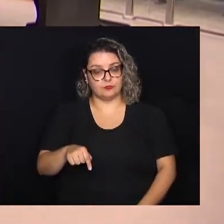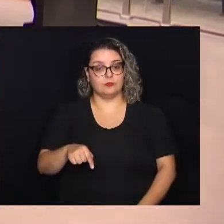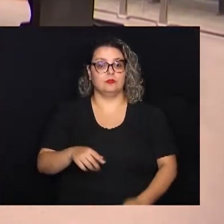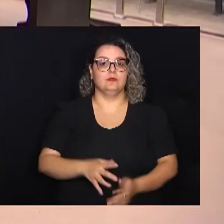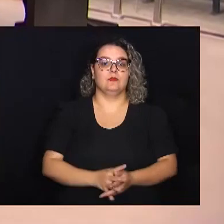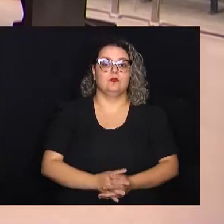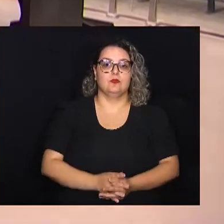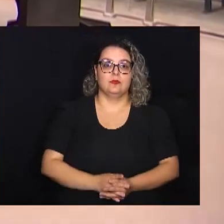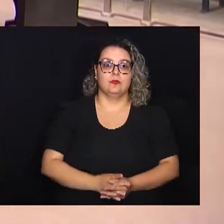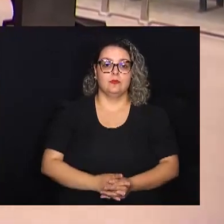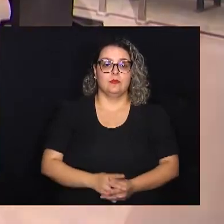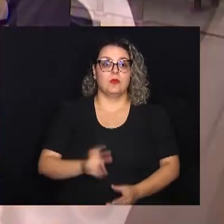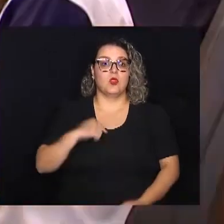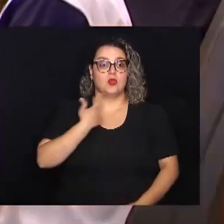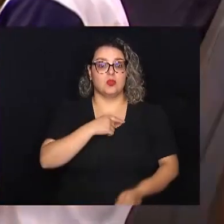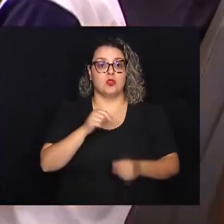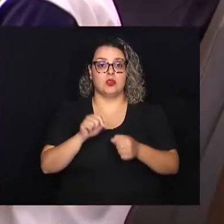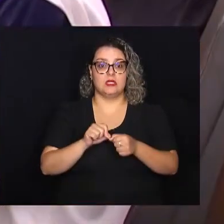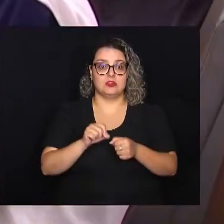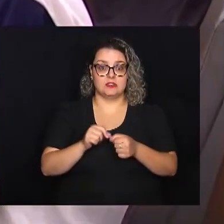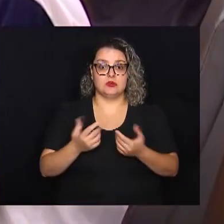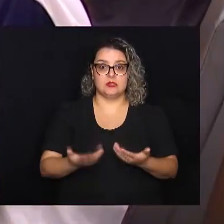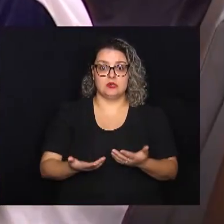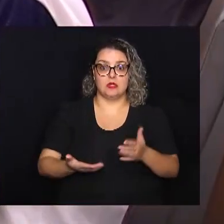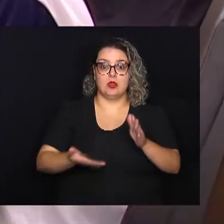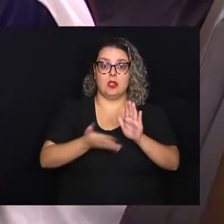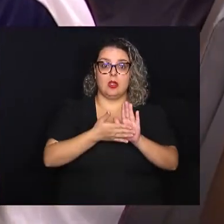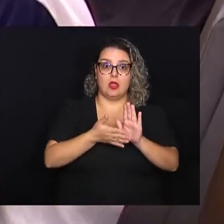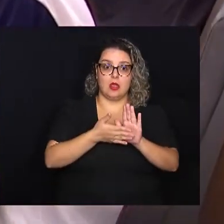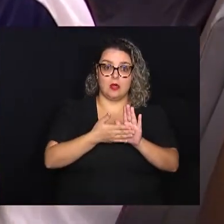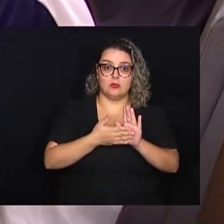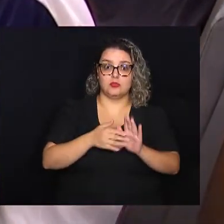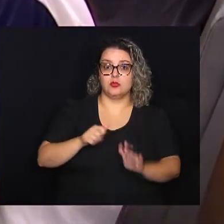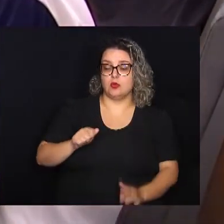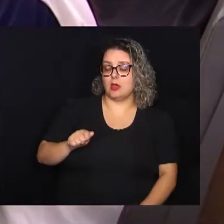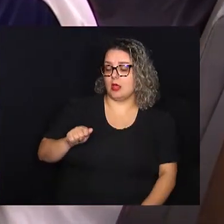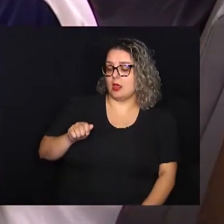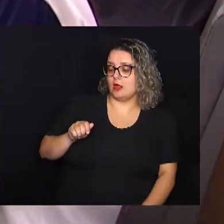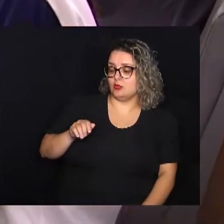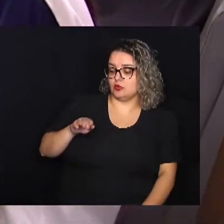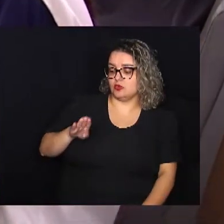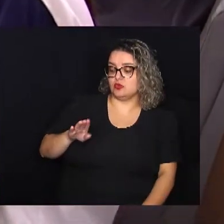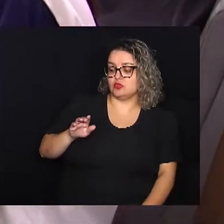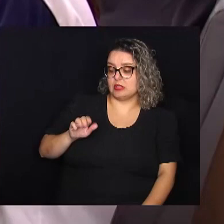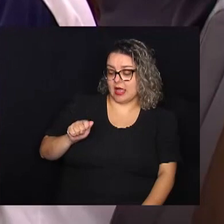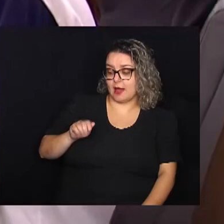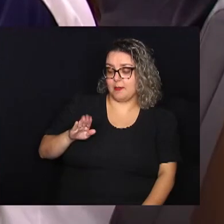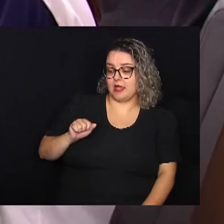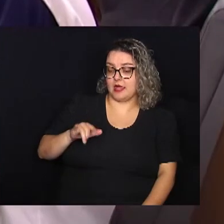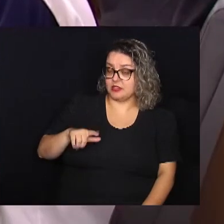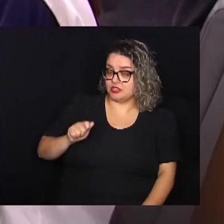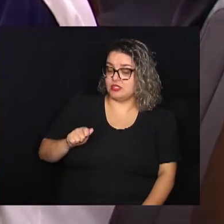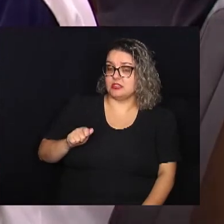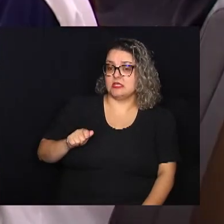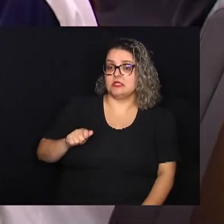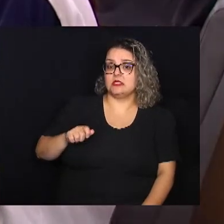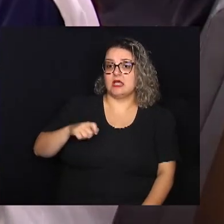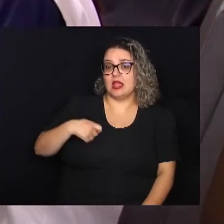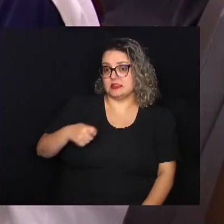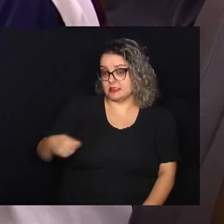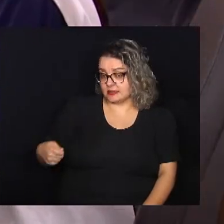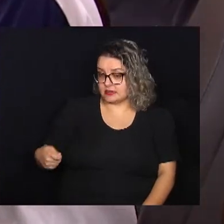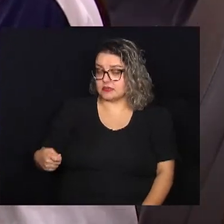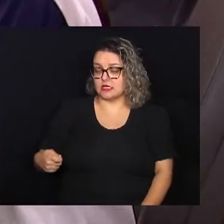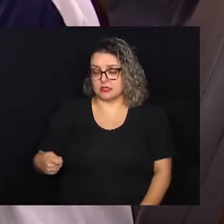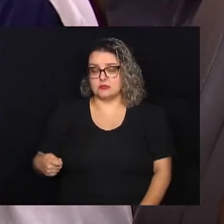a gente fez aí a proposição dos abaixo-assinatos do é para os alunos né eu pedi para que eles pensassem